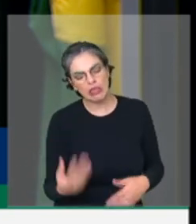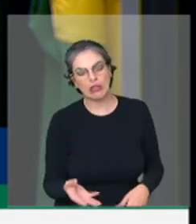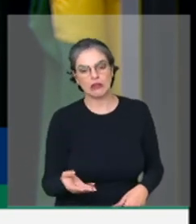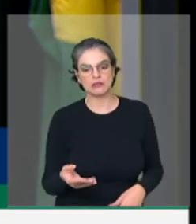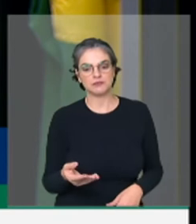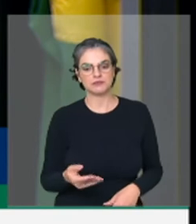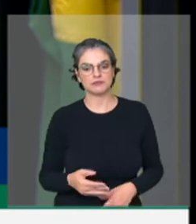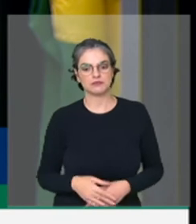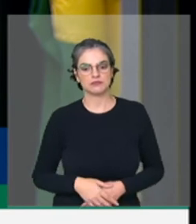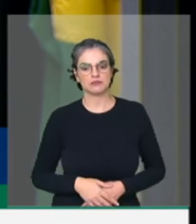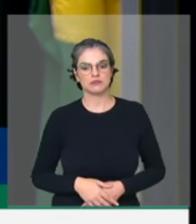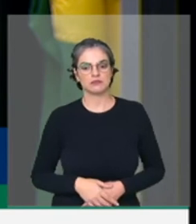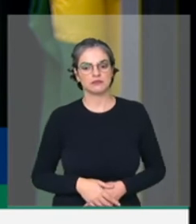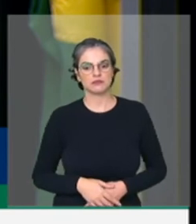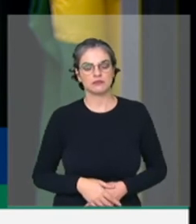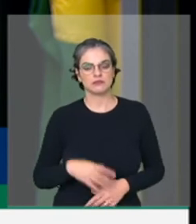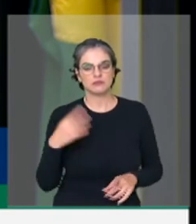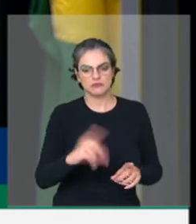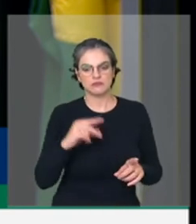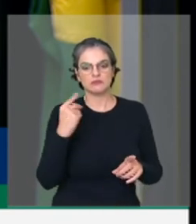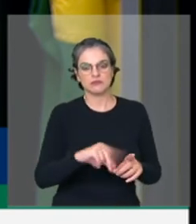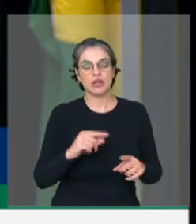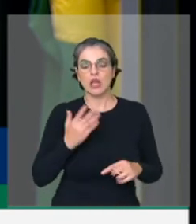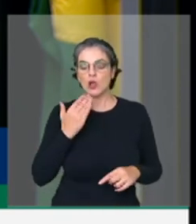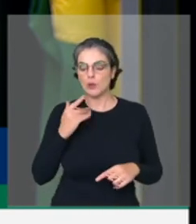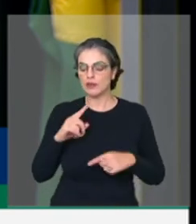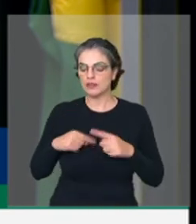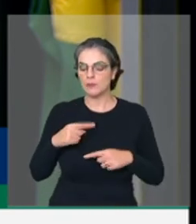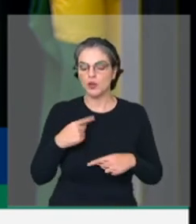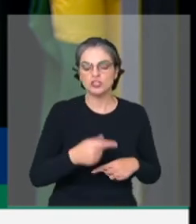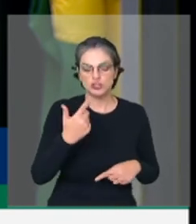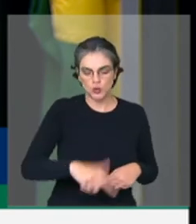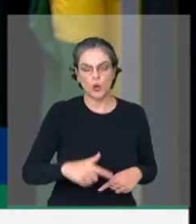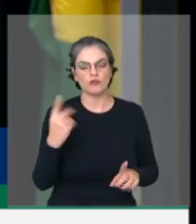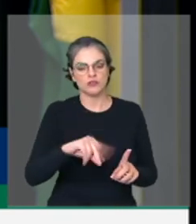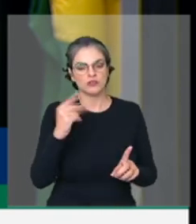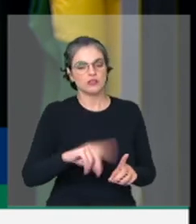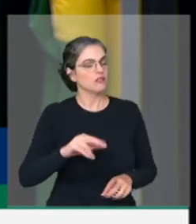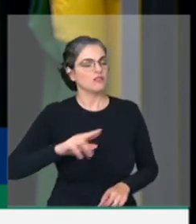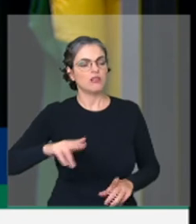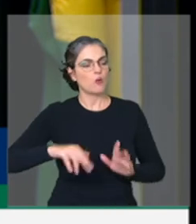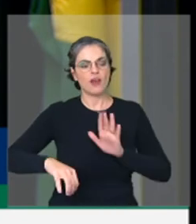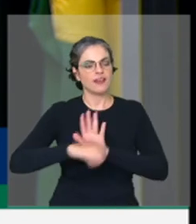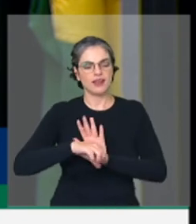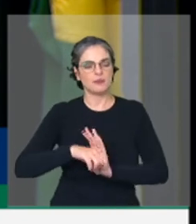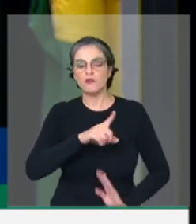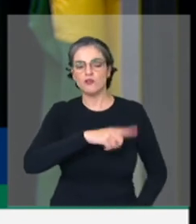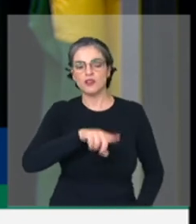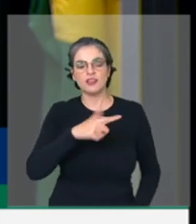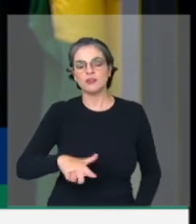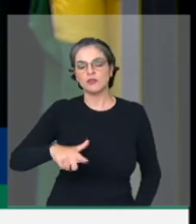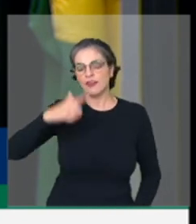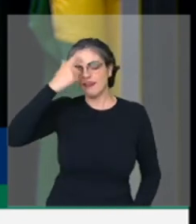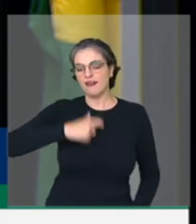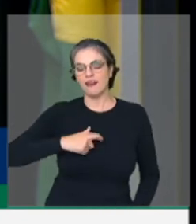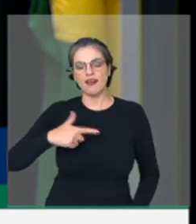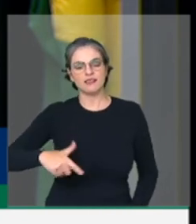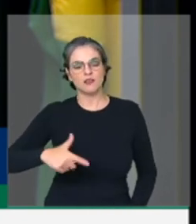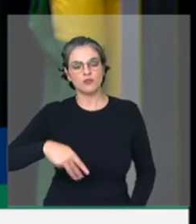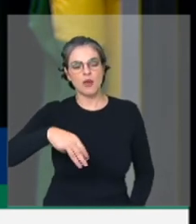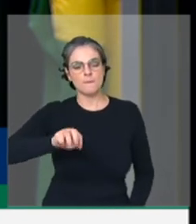cada refeição, não é crime. Vocês não têm caráter, nem escrúpulo, nem